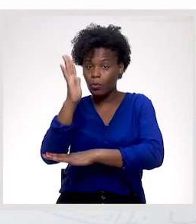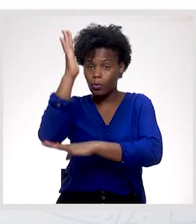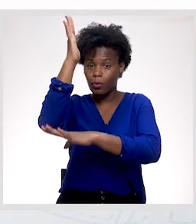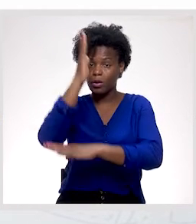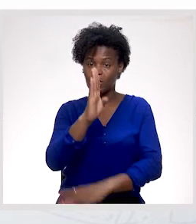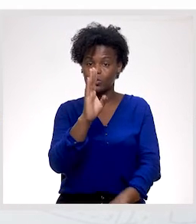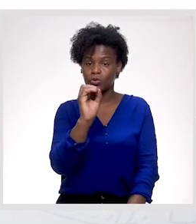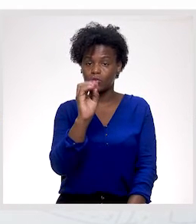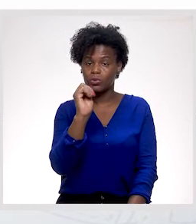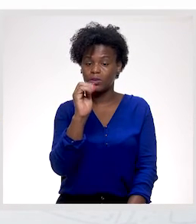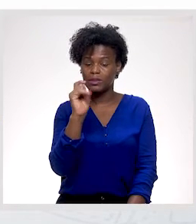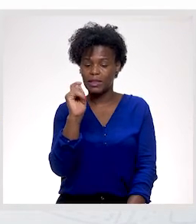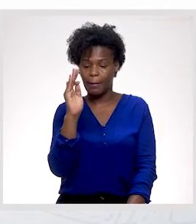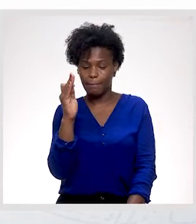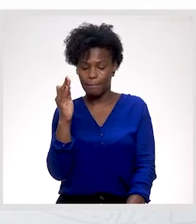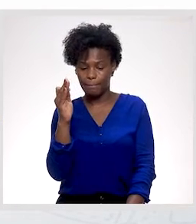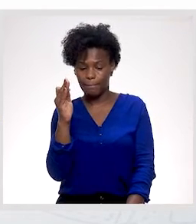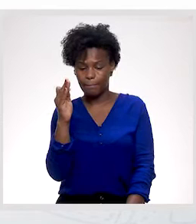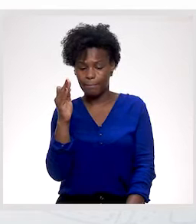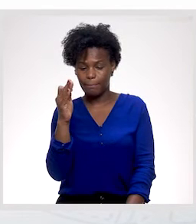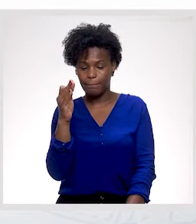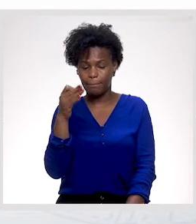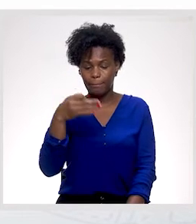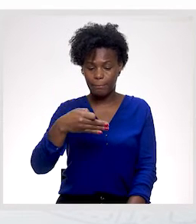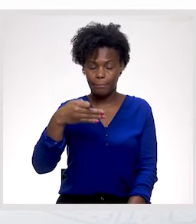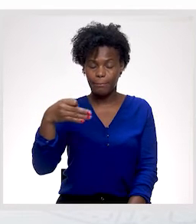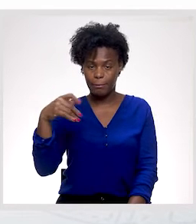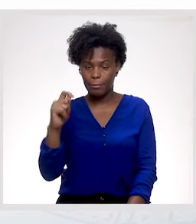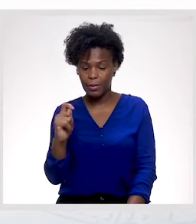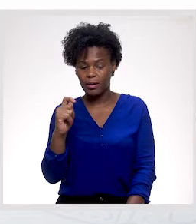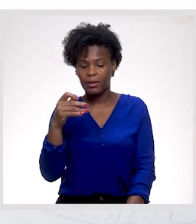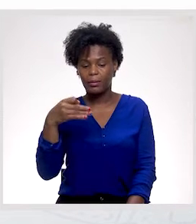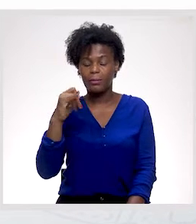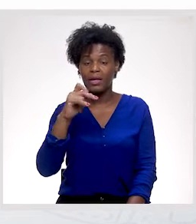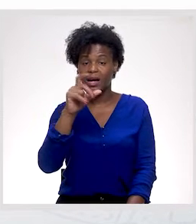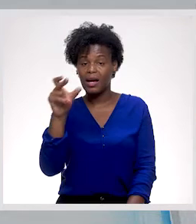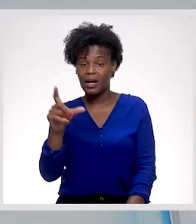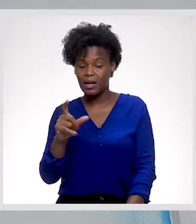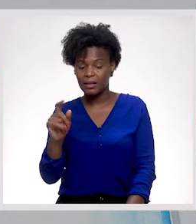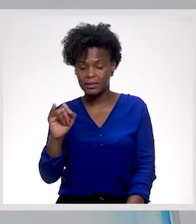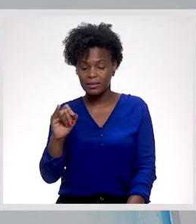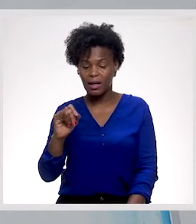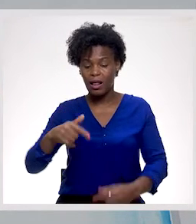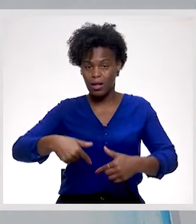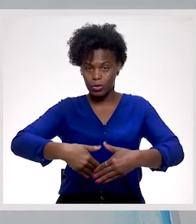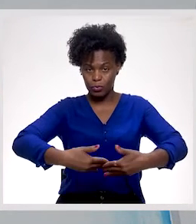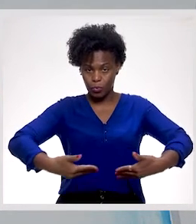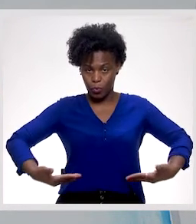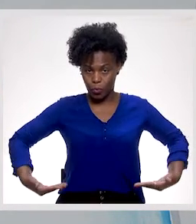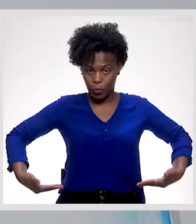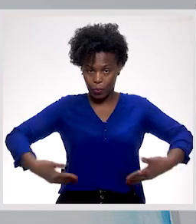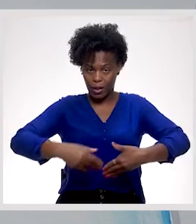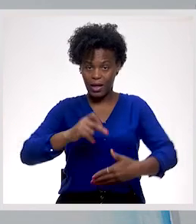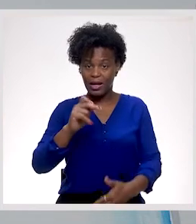O Ceres se encontra localizado na cintura de asteroides, entre as